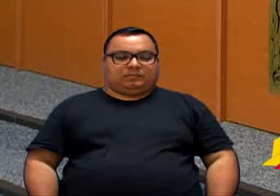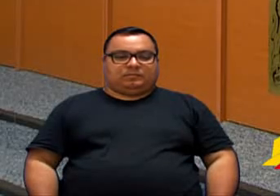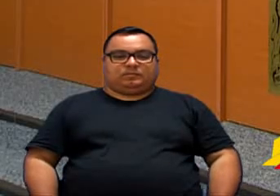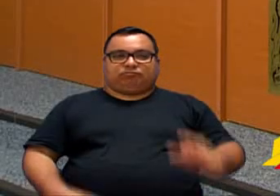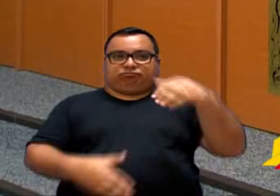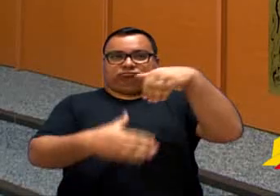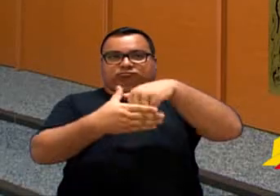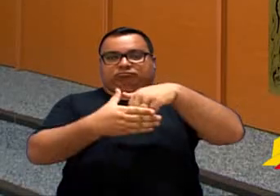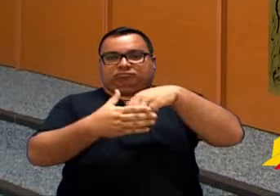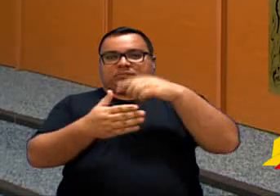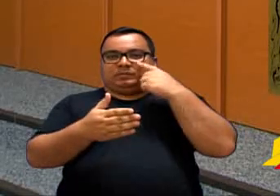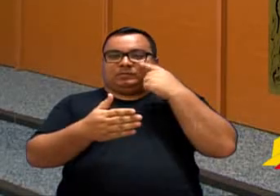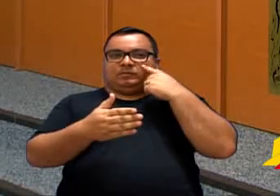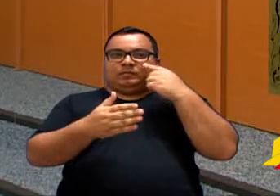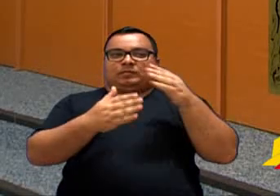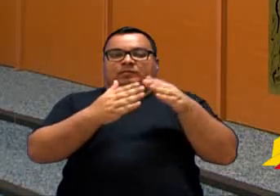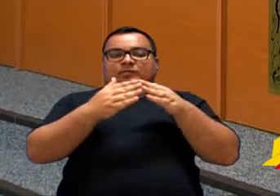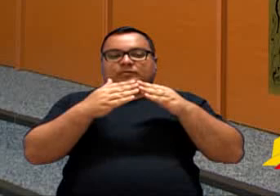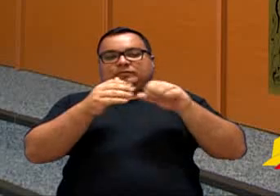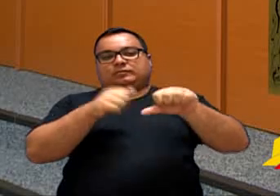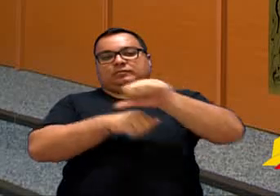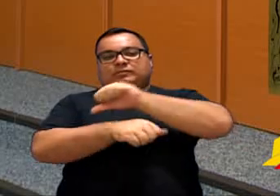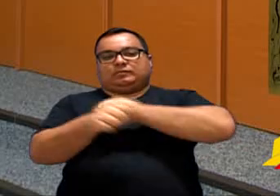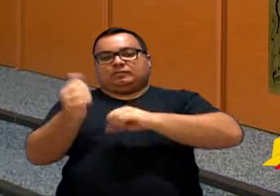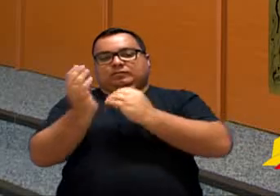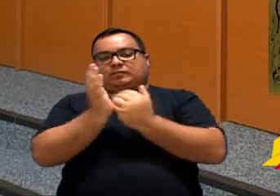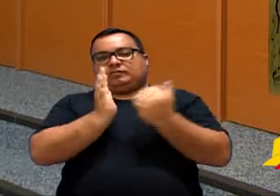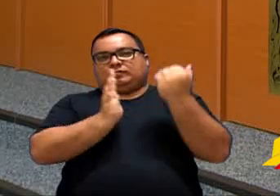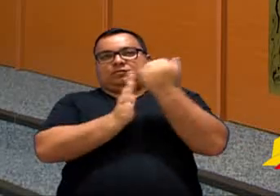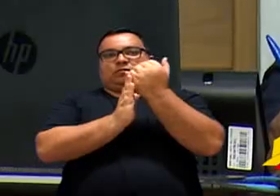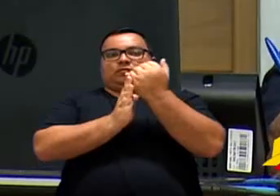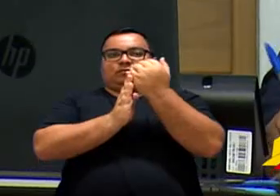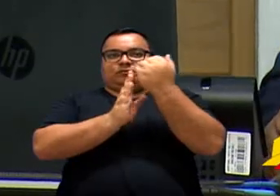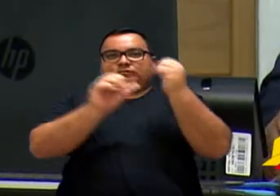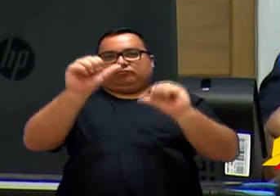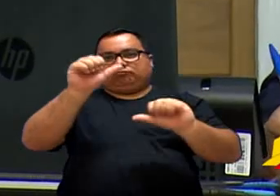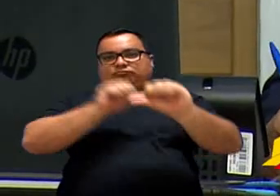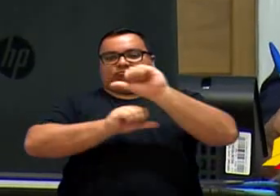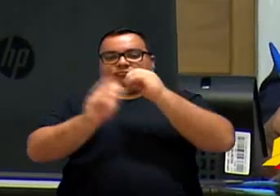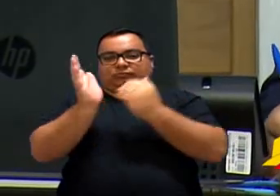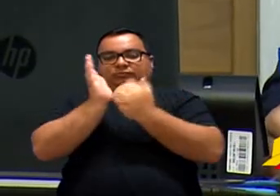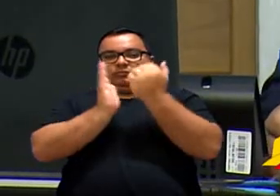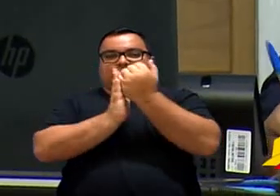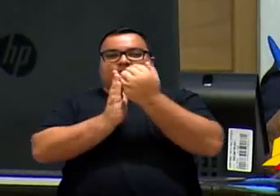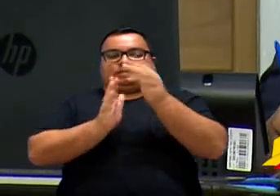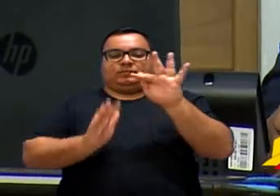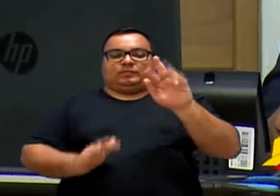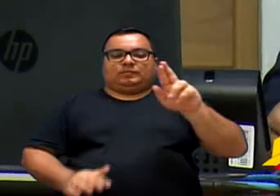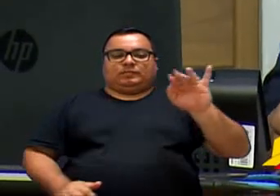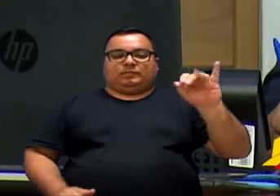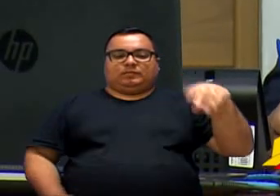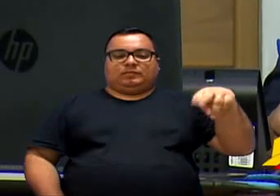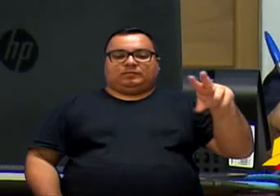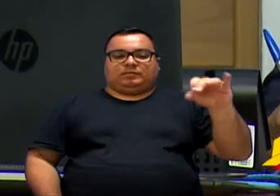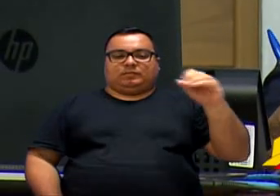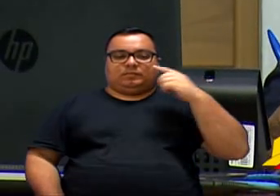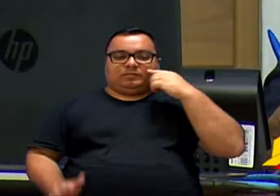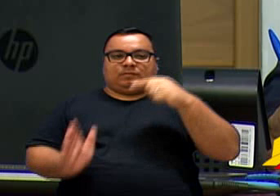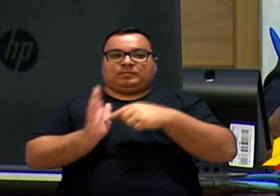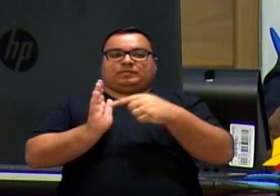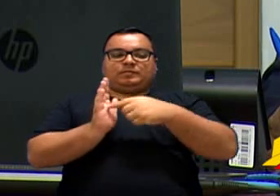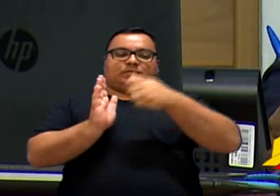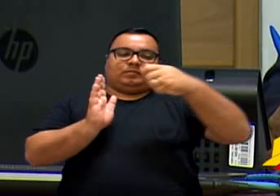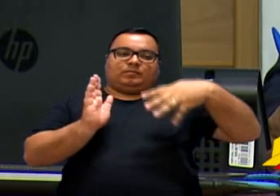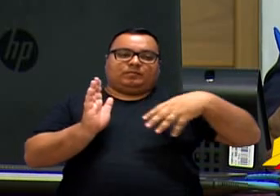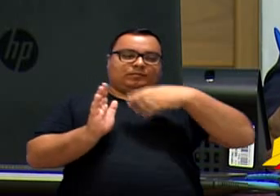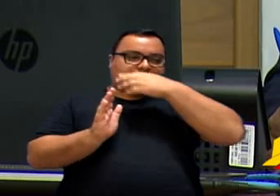em votação o pedido da inversão de pauta do requerimento 2278 da Fernanda, solicitando ao Executivo informações sobre